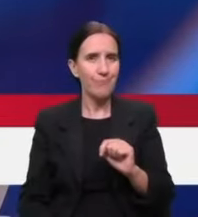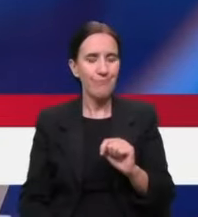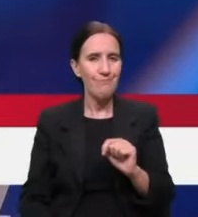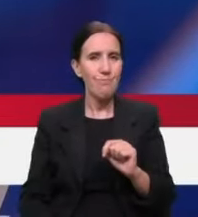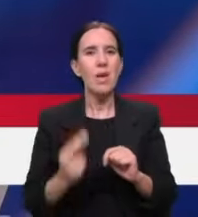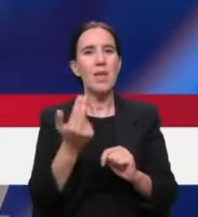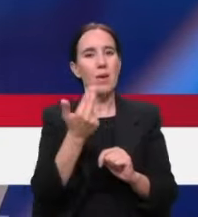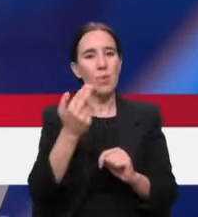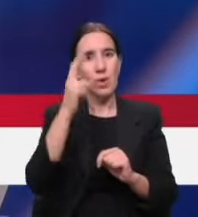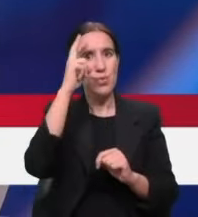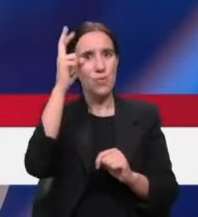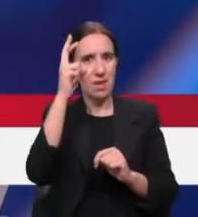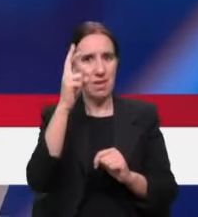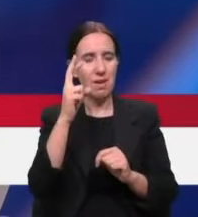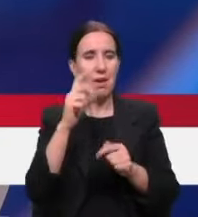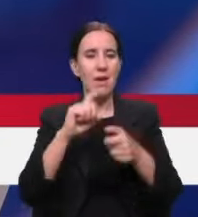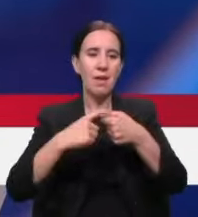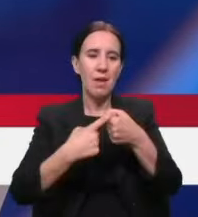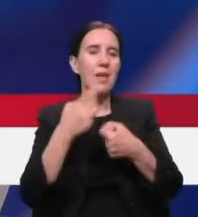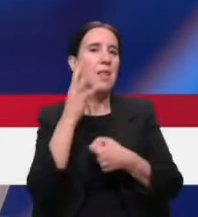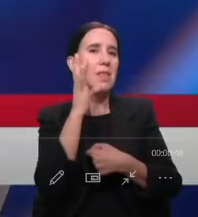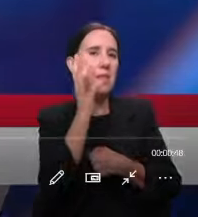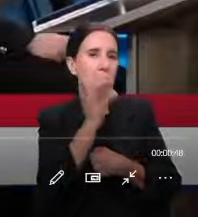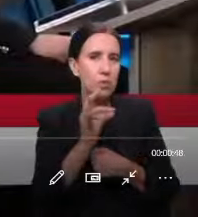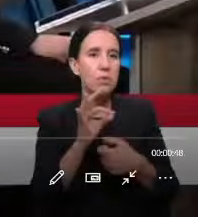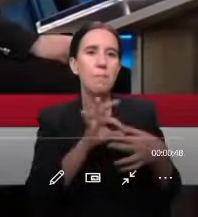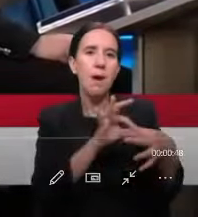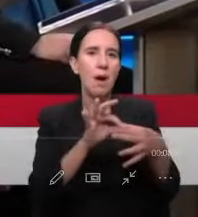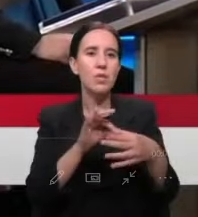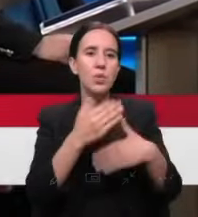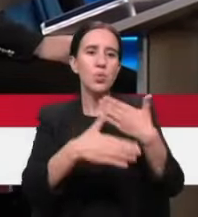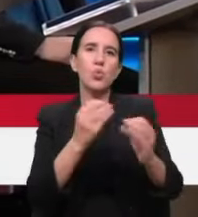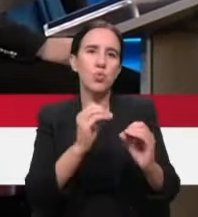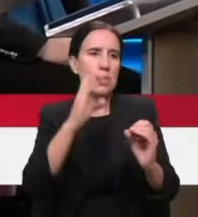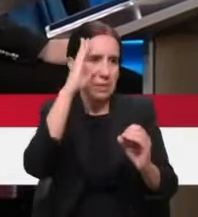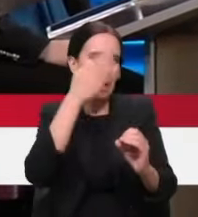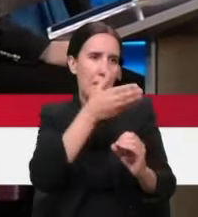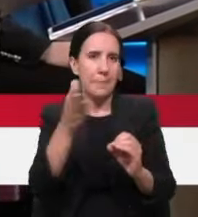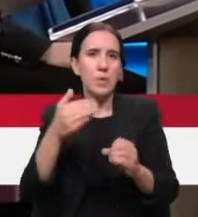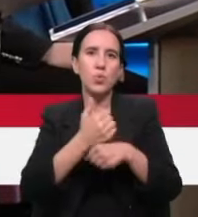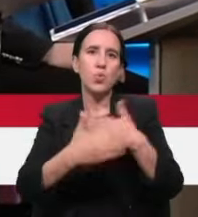Soviética foi uma tentativa, mas não resultou. A gente sabe que não resultou. Ah.